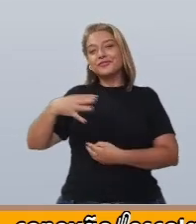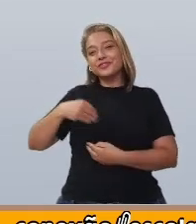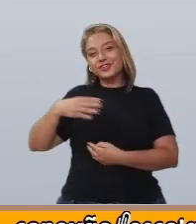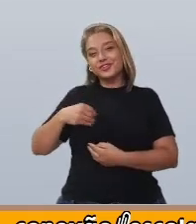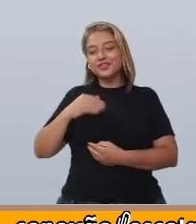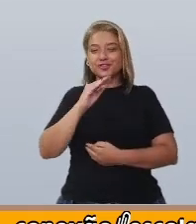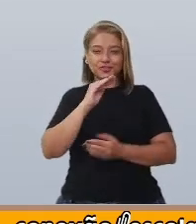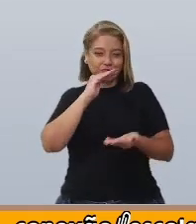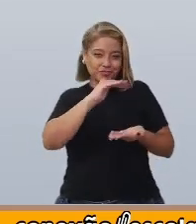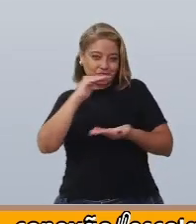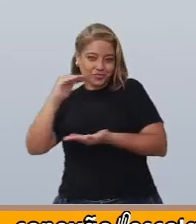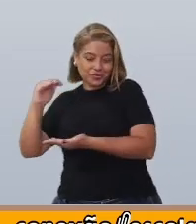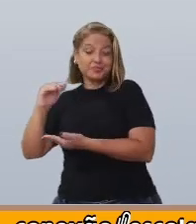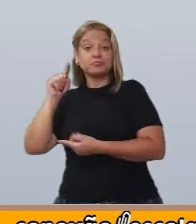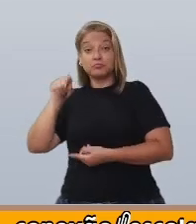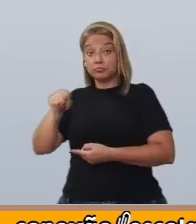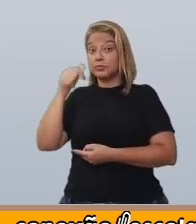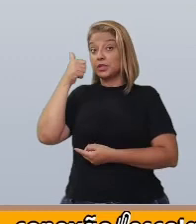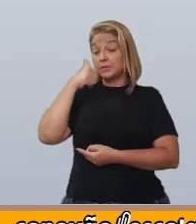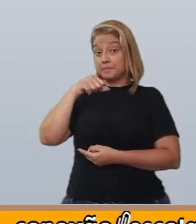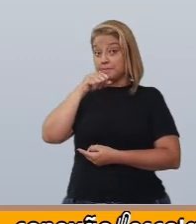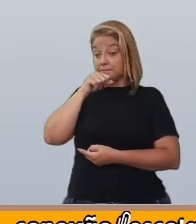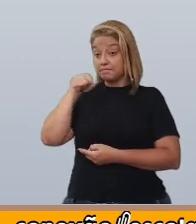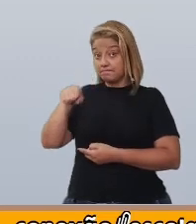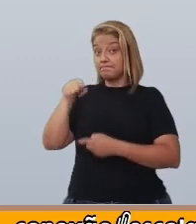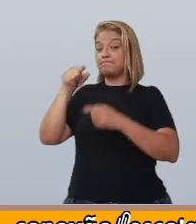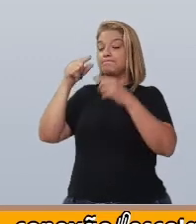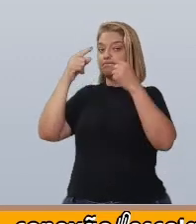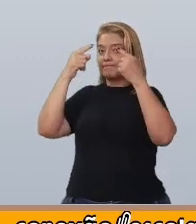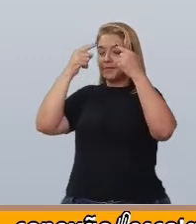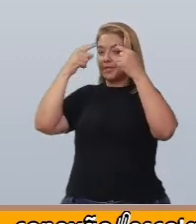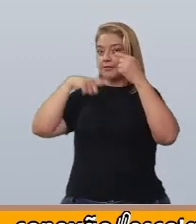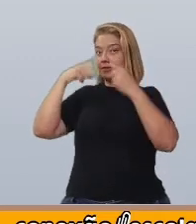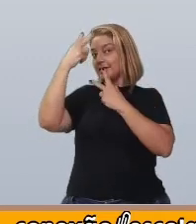cabra sai e orienta sobre o lobo.